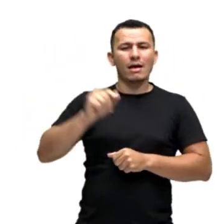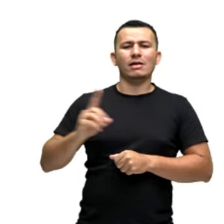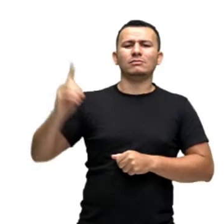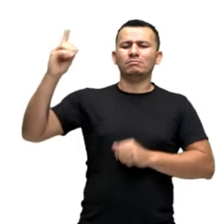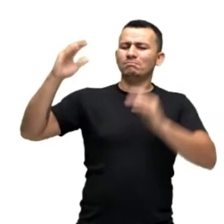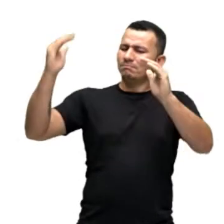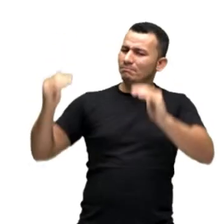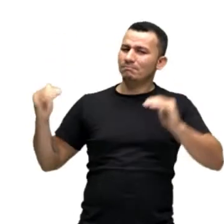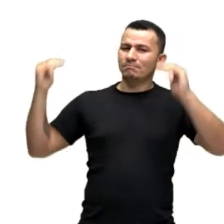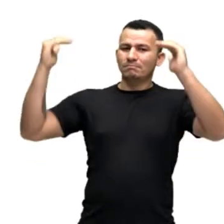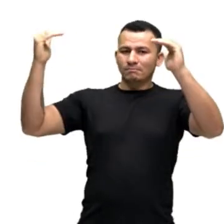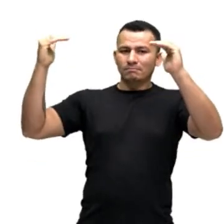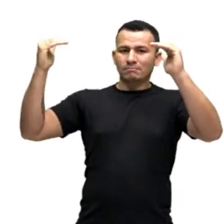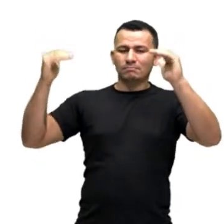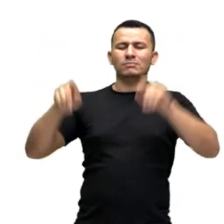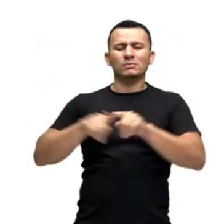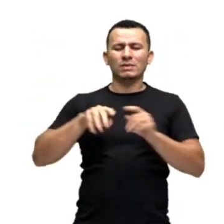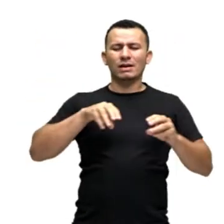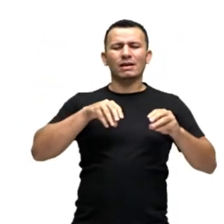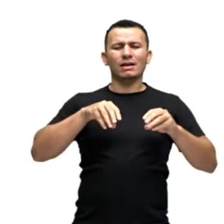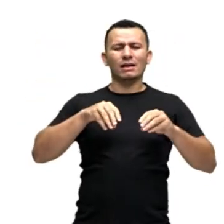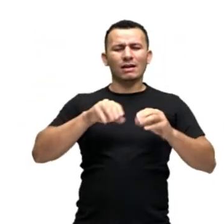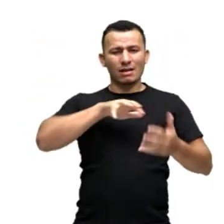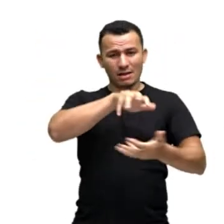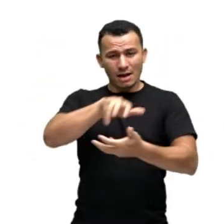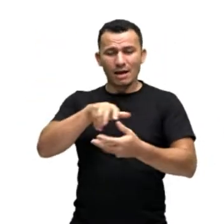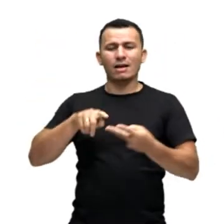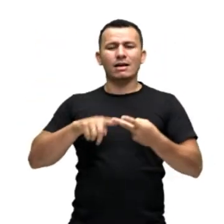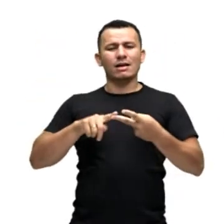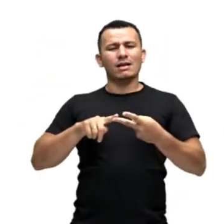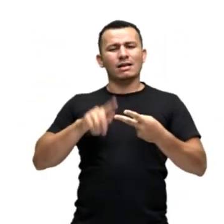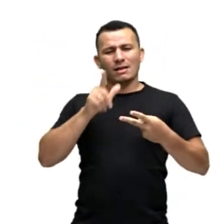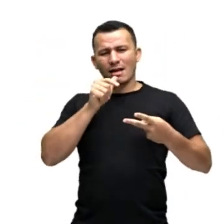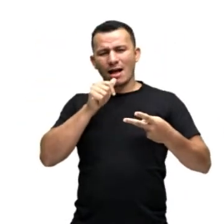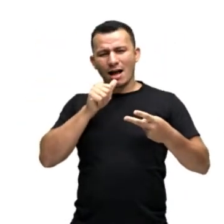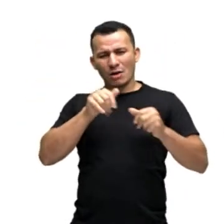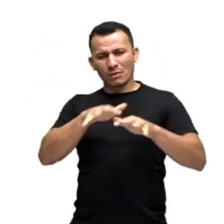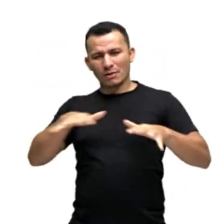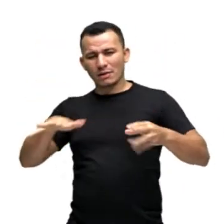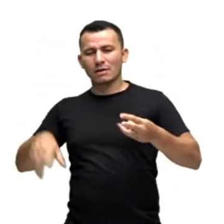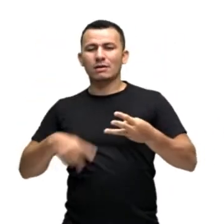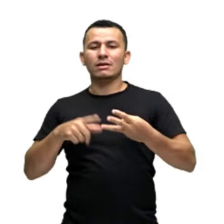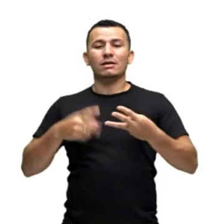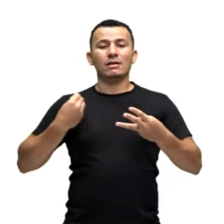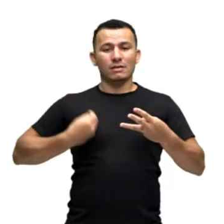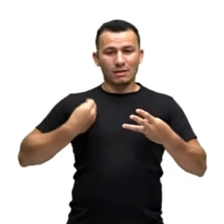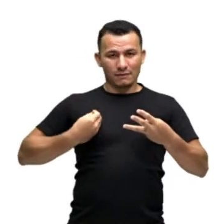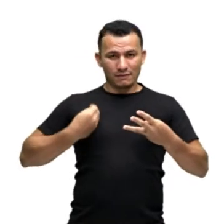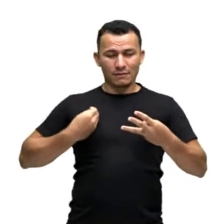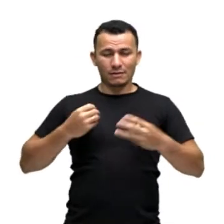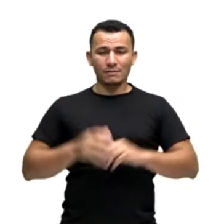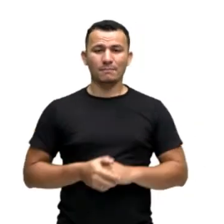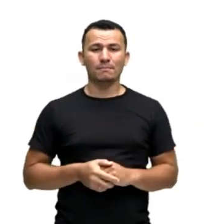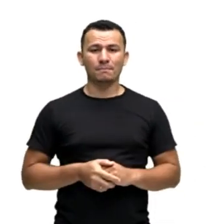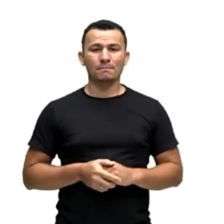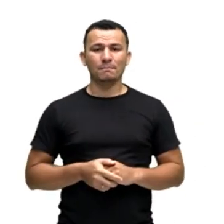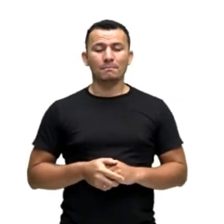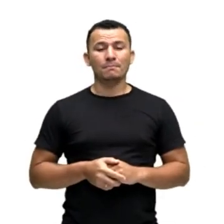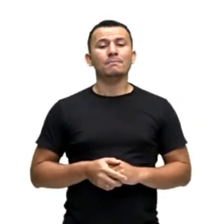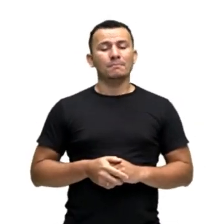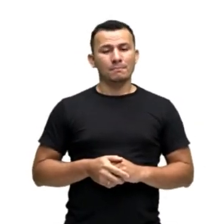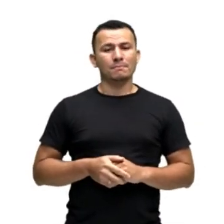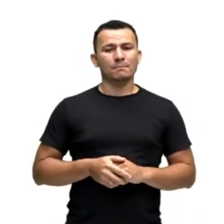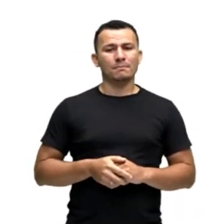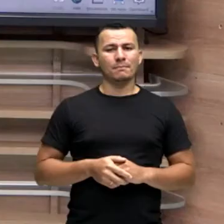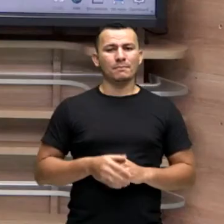seu supremo arquiteto do céu da terra e das águas e da vida né E aí é interessante essa visão da Umbanda